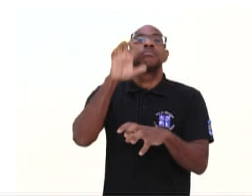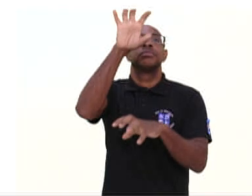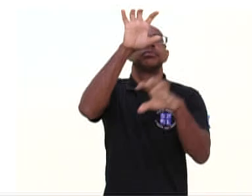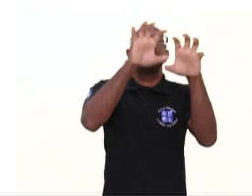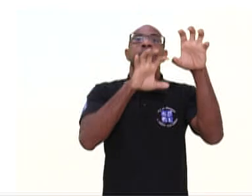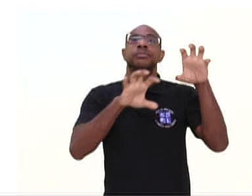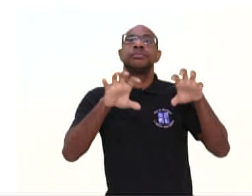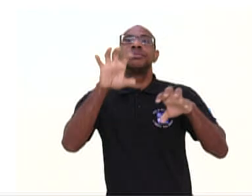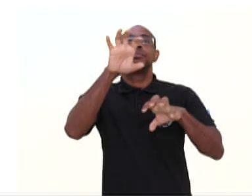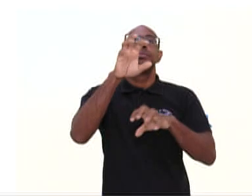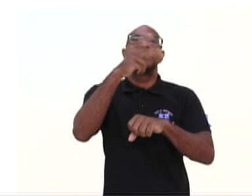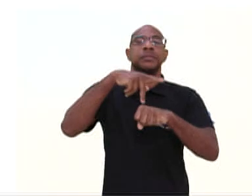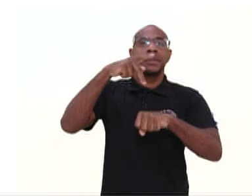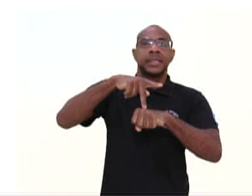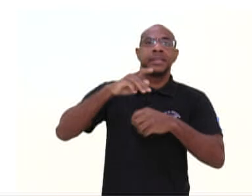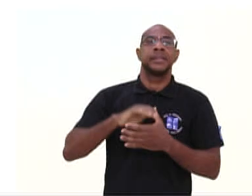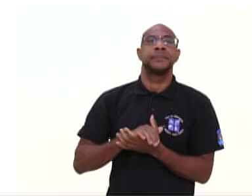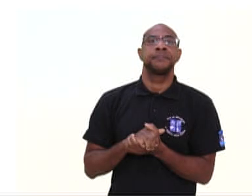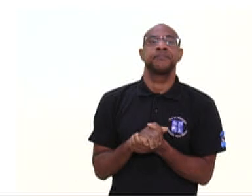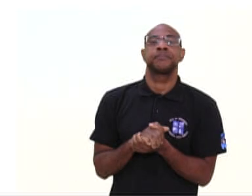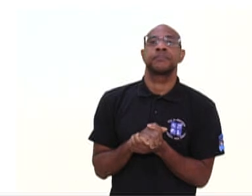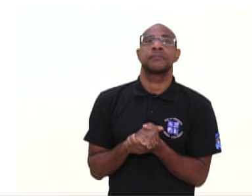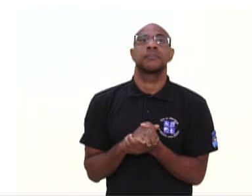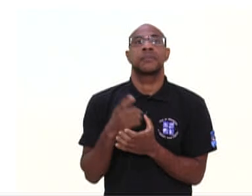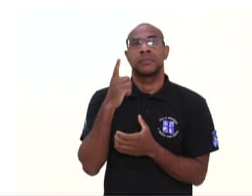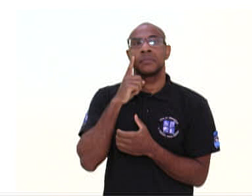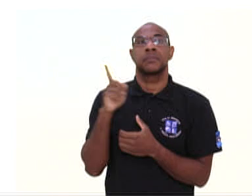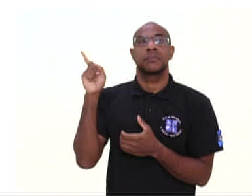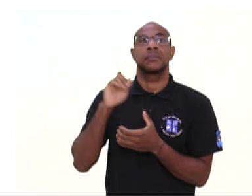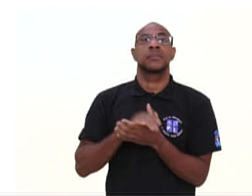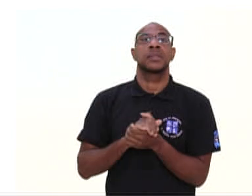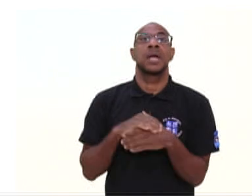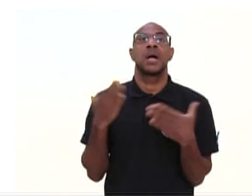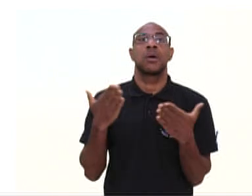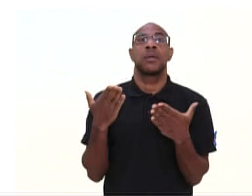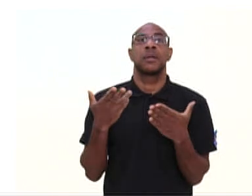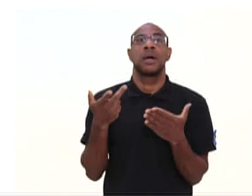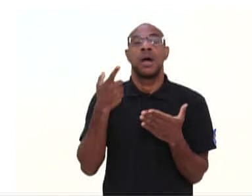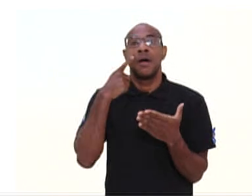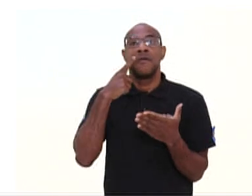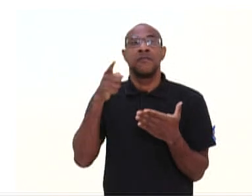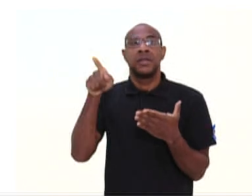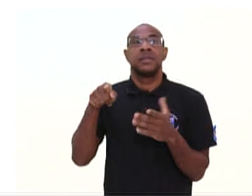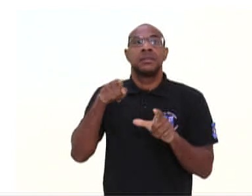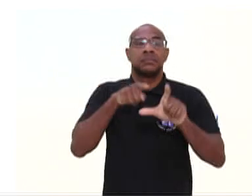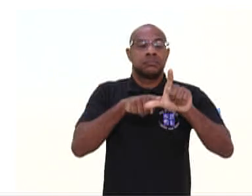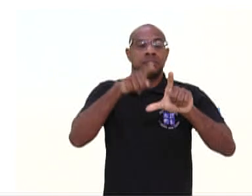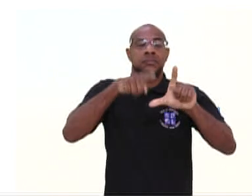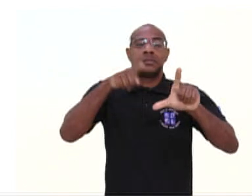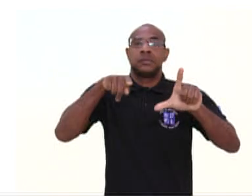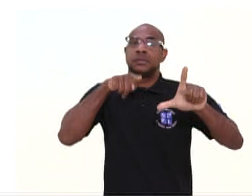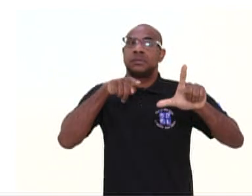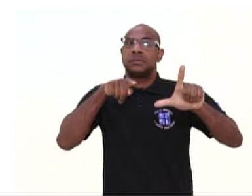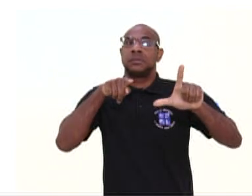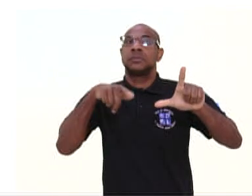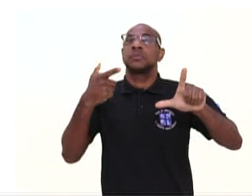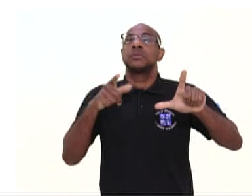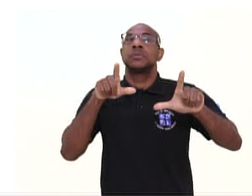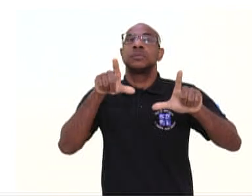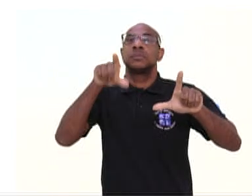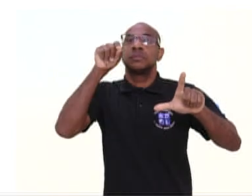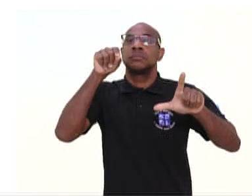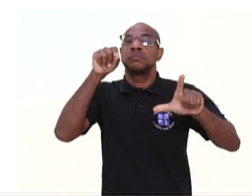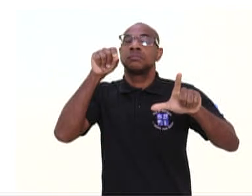país. Primeiro quiz para vocês, minha gente, jogo rápido. Considere o infográfico abaixo e assinale a opção